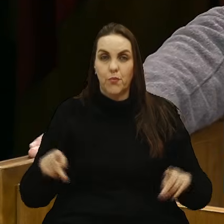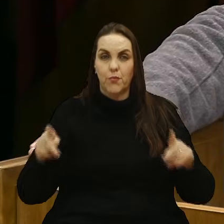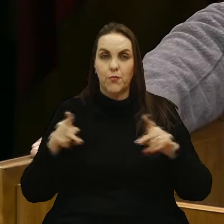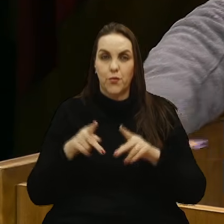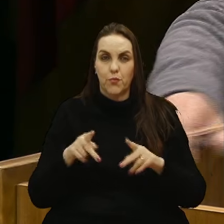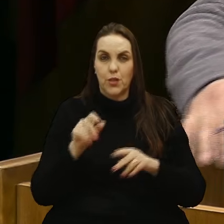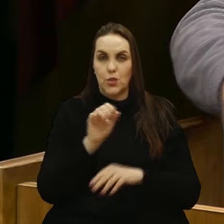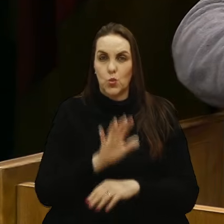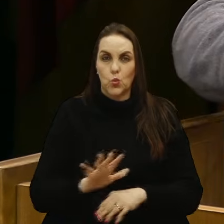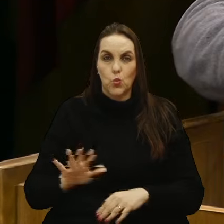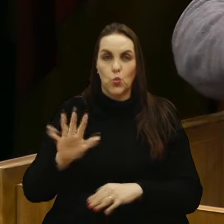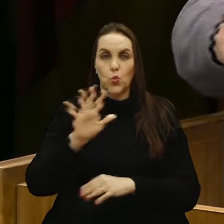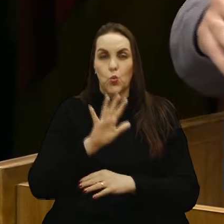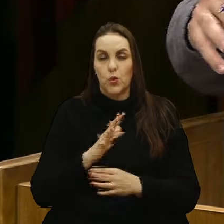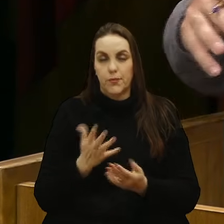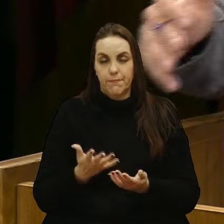todo,